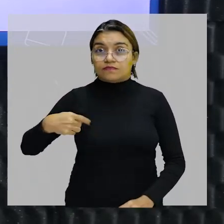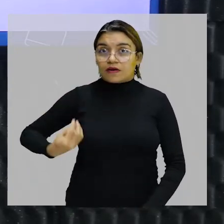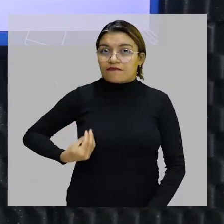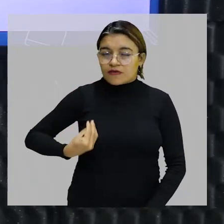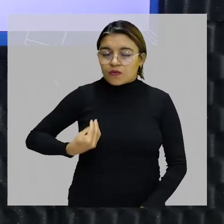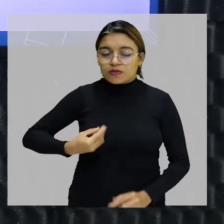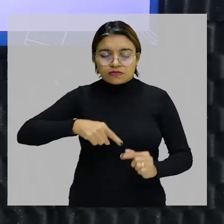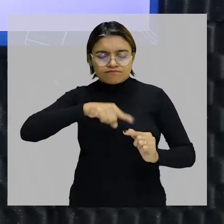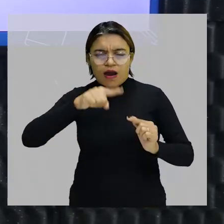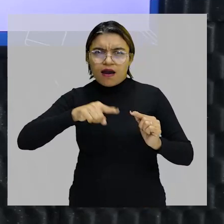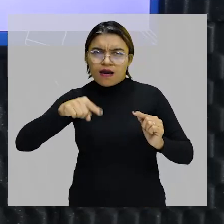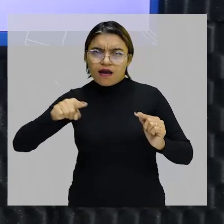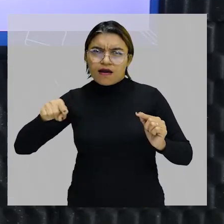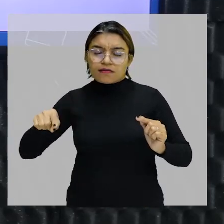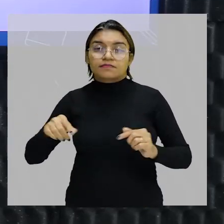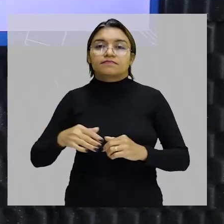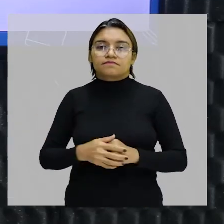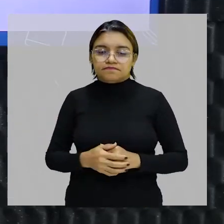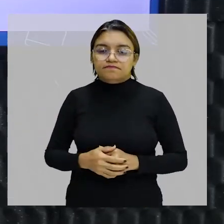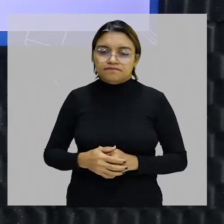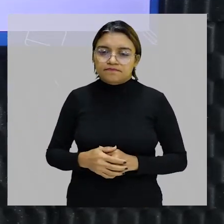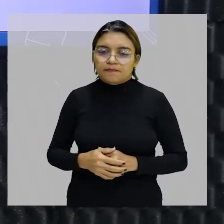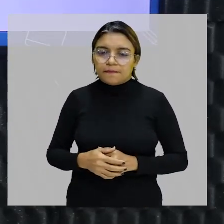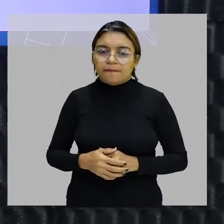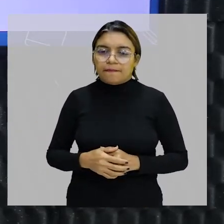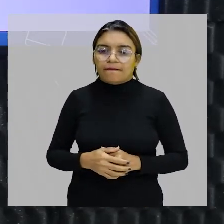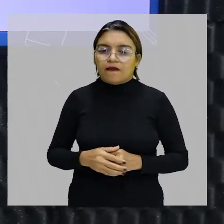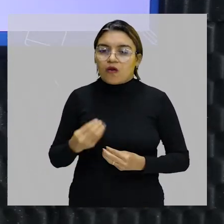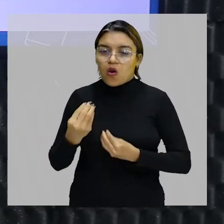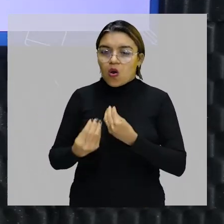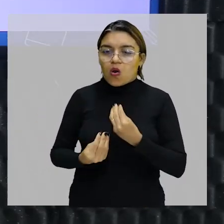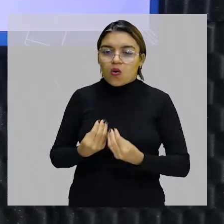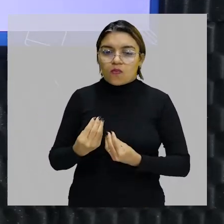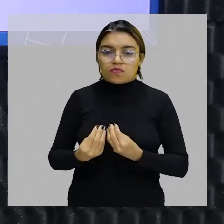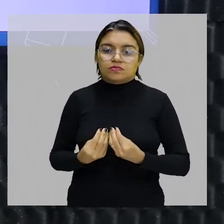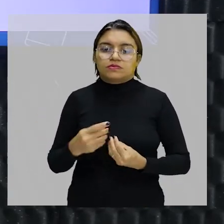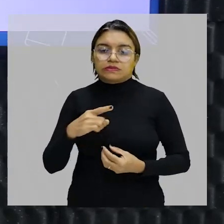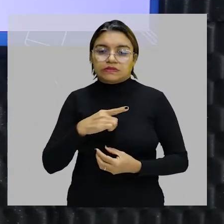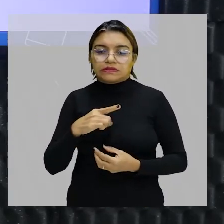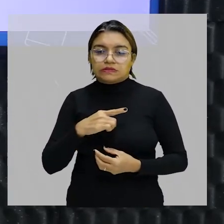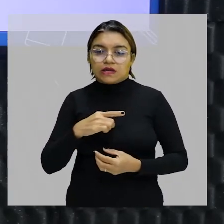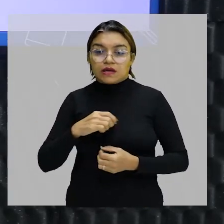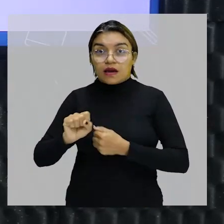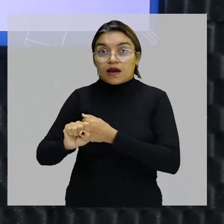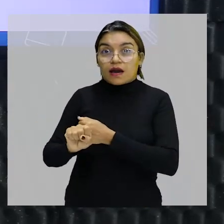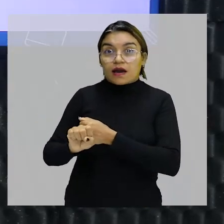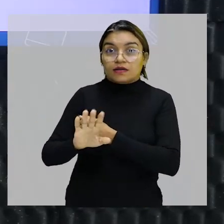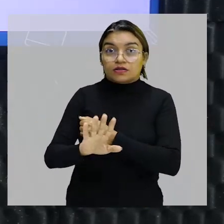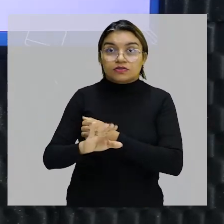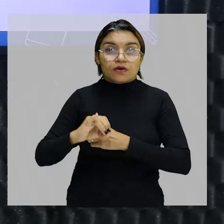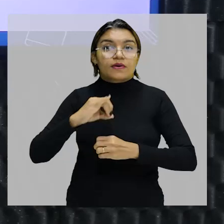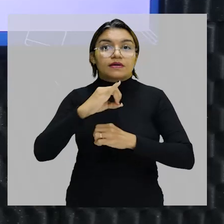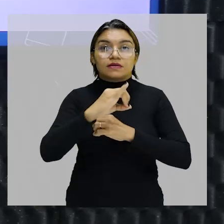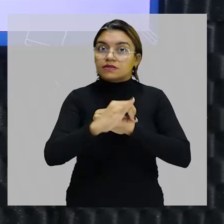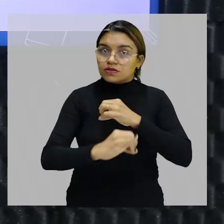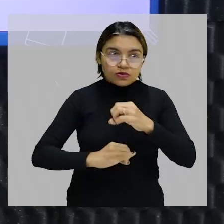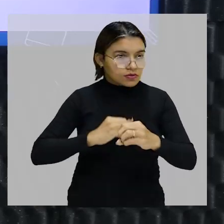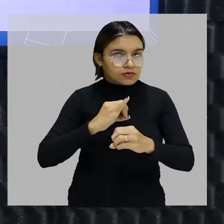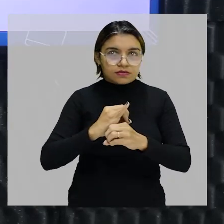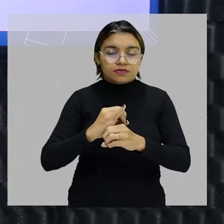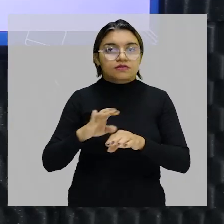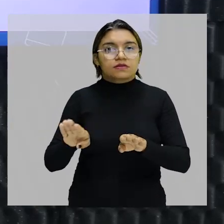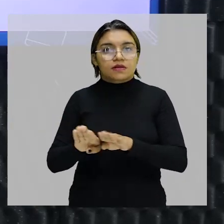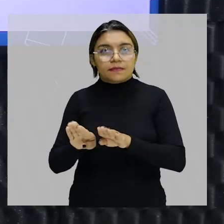no comprimento e na frequência de onda, nós vamos ter a radiação ionizante e a não